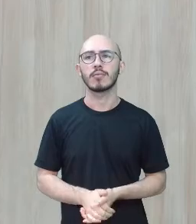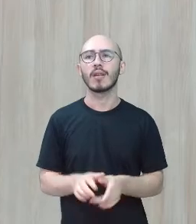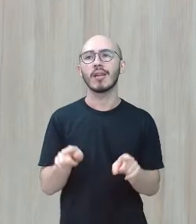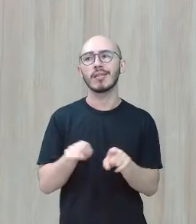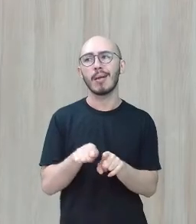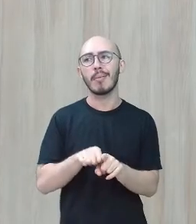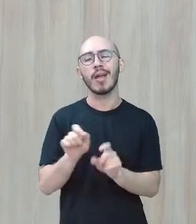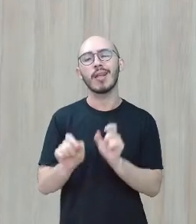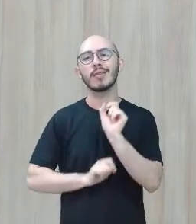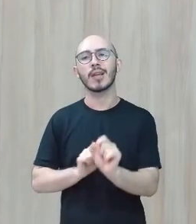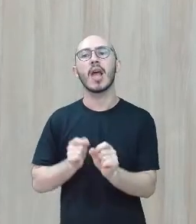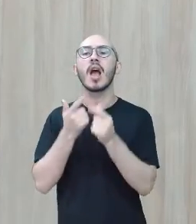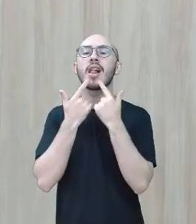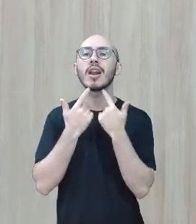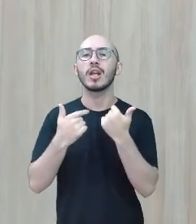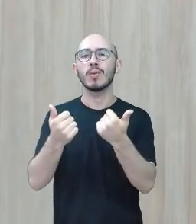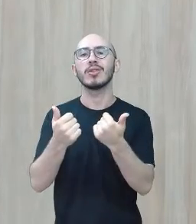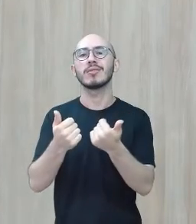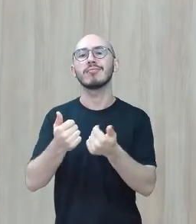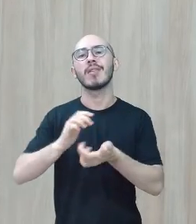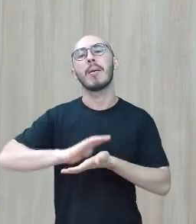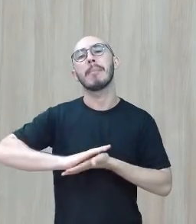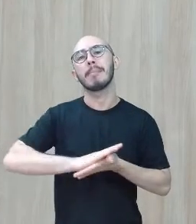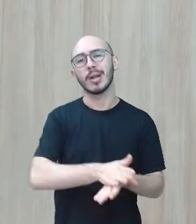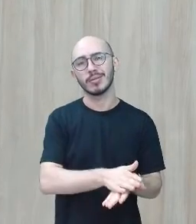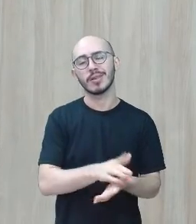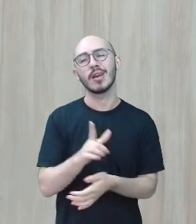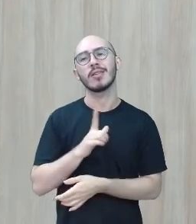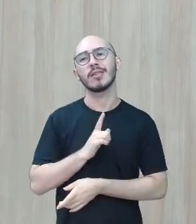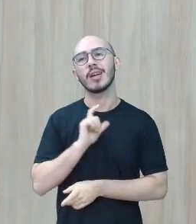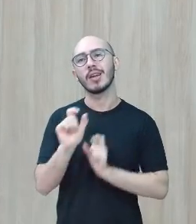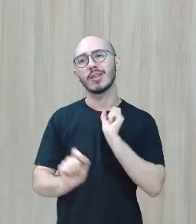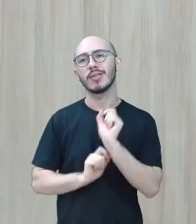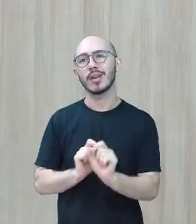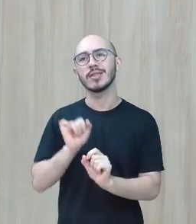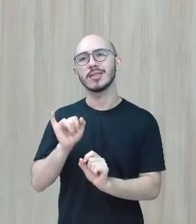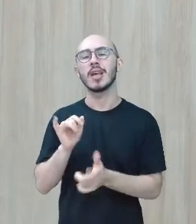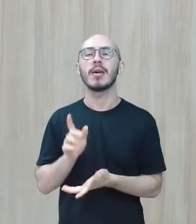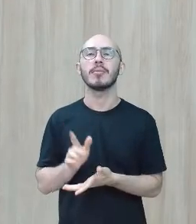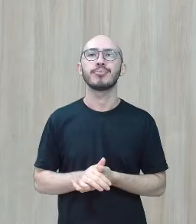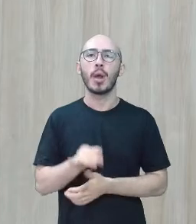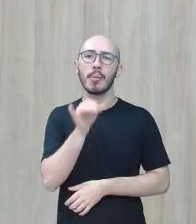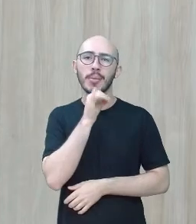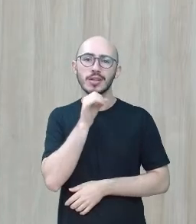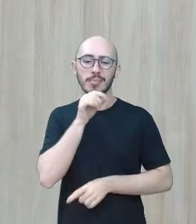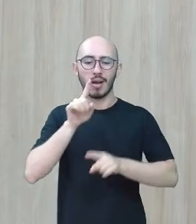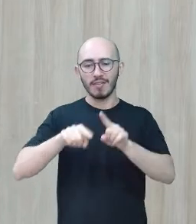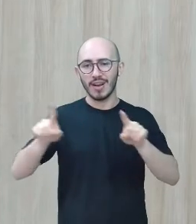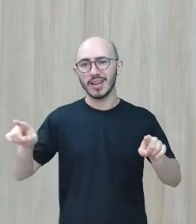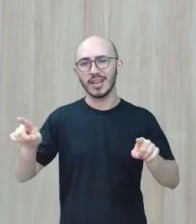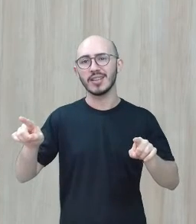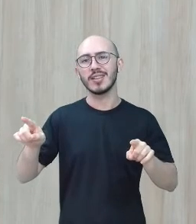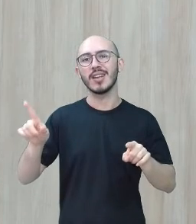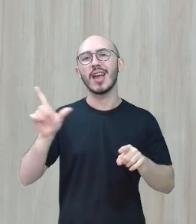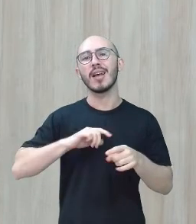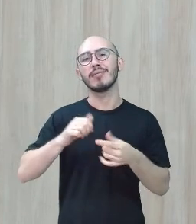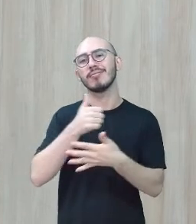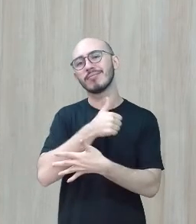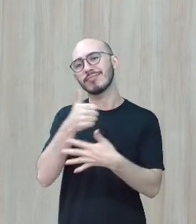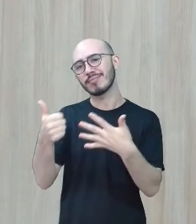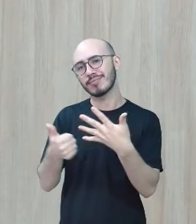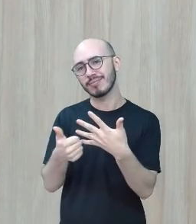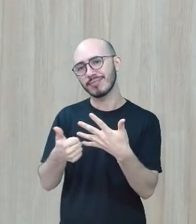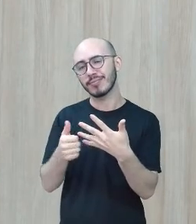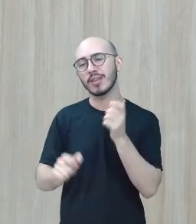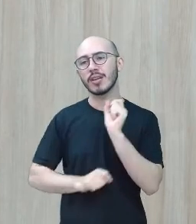preconceito linguístico, que é esse preconceito contra variantes de menor prestígio. Então, é olhar talvez para o relato de Carolina